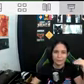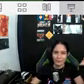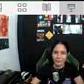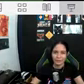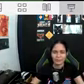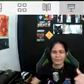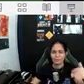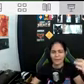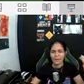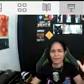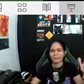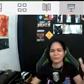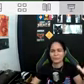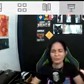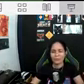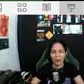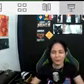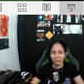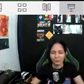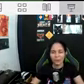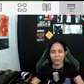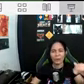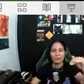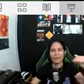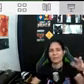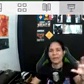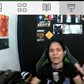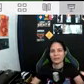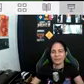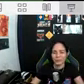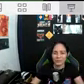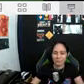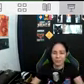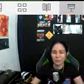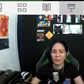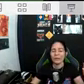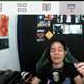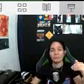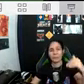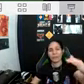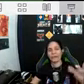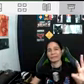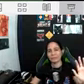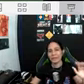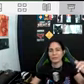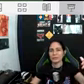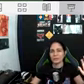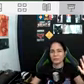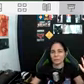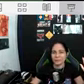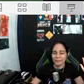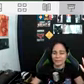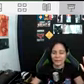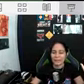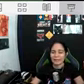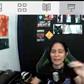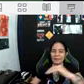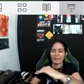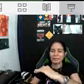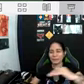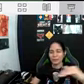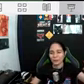irmã naturalmente é mais baixa, em torno de 9 e pouco. A minha é na média de 11 e pouco. E meu cunhado é na média de 12 para